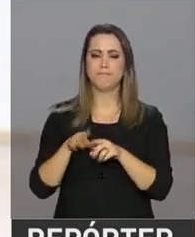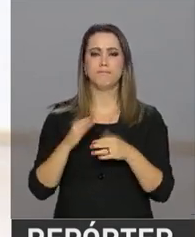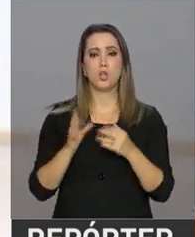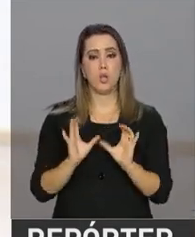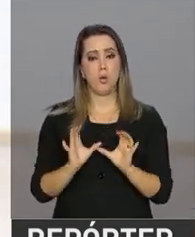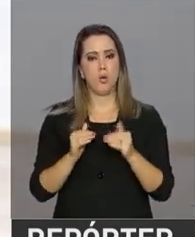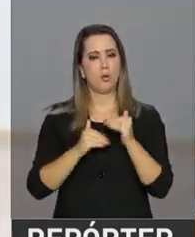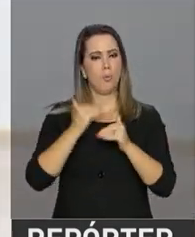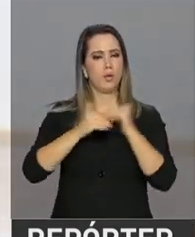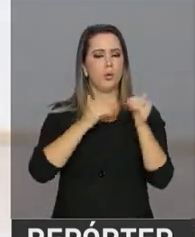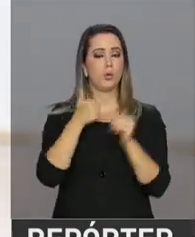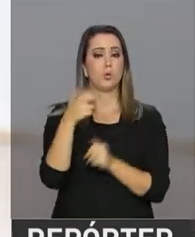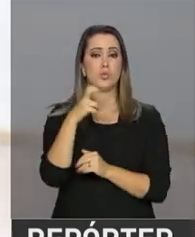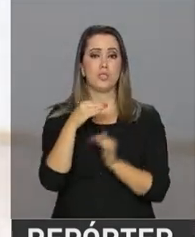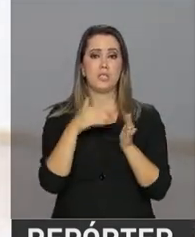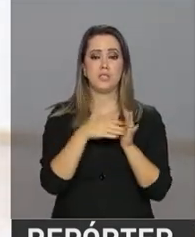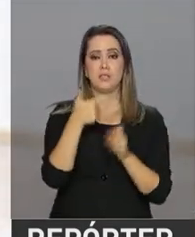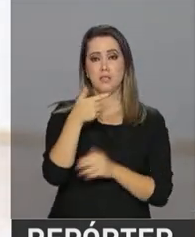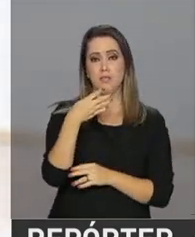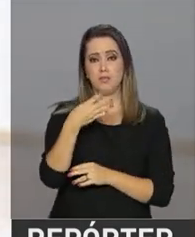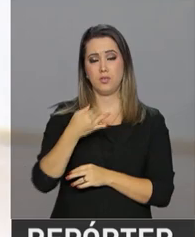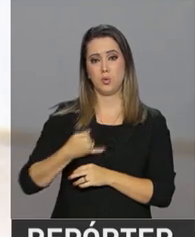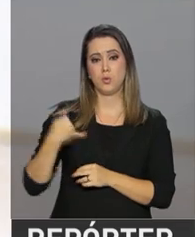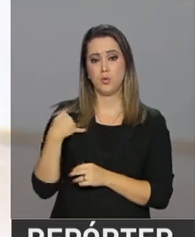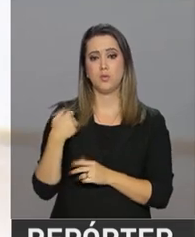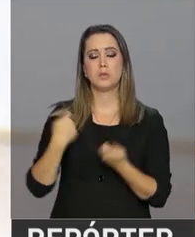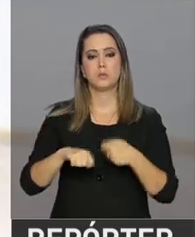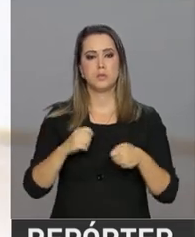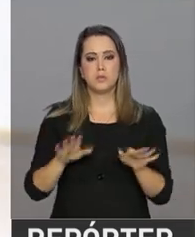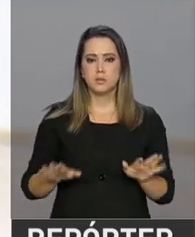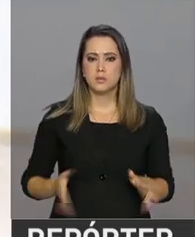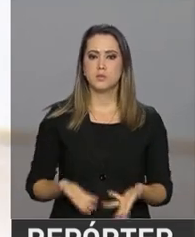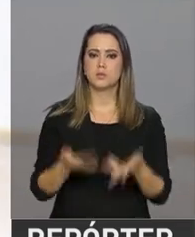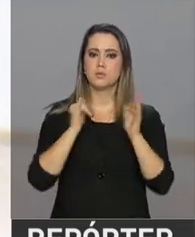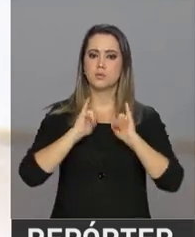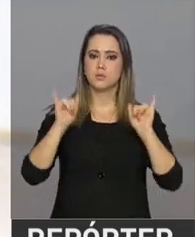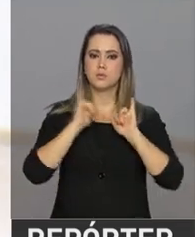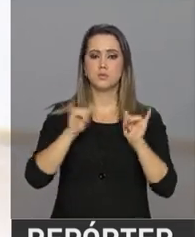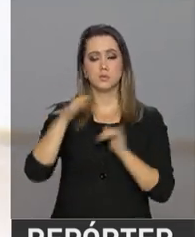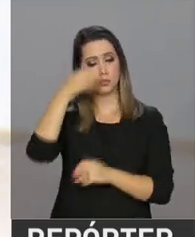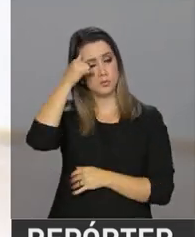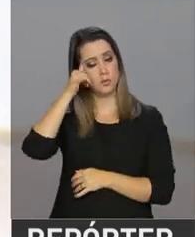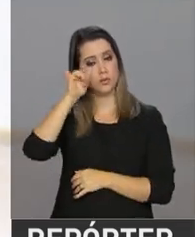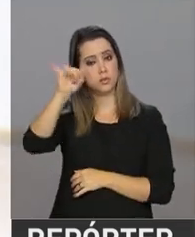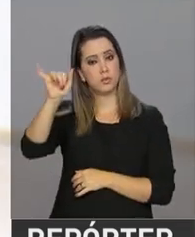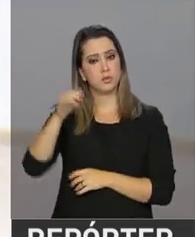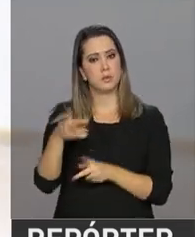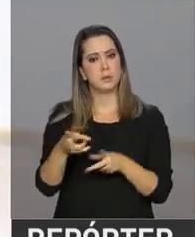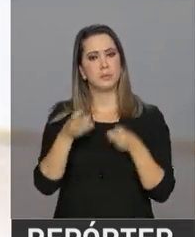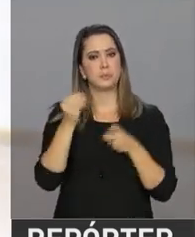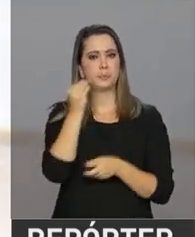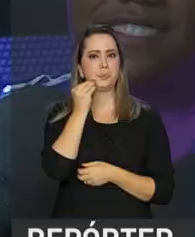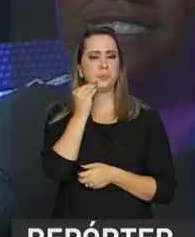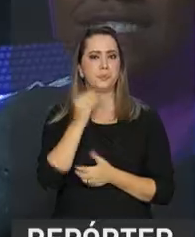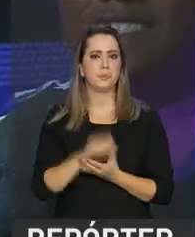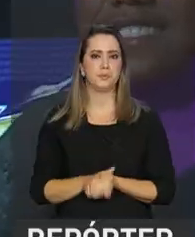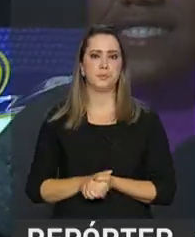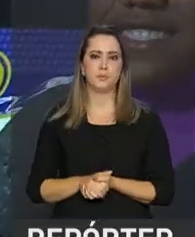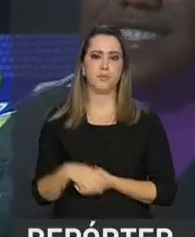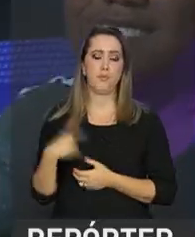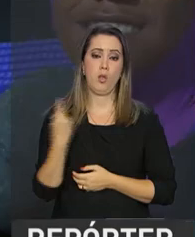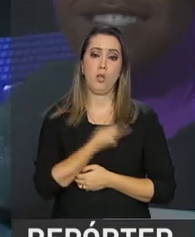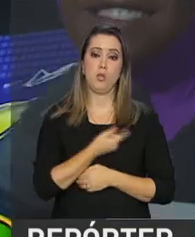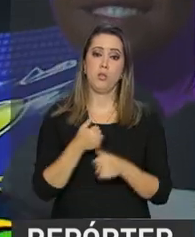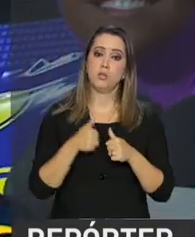jovens de 15 a 24 anos e é preciso incentivar campanhas de prevenção e diagnóstico precoce. Nós